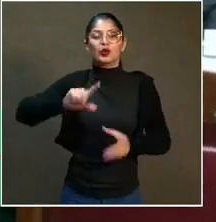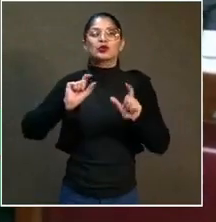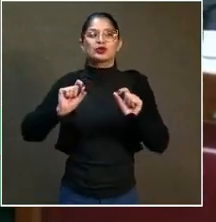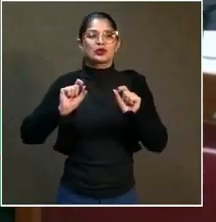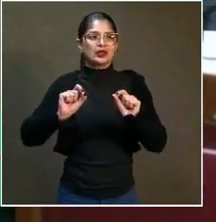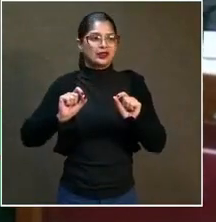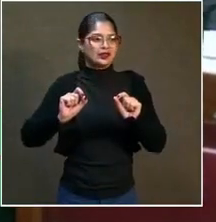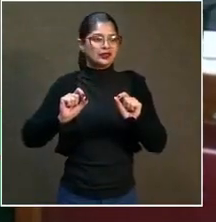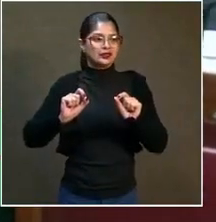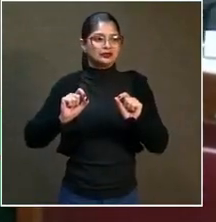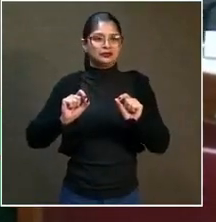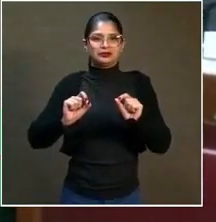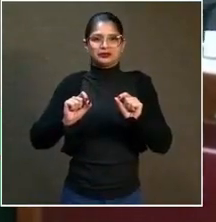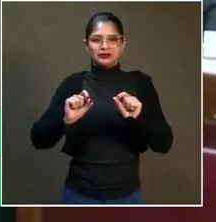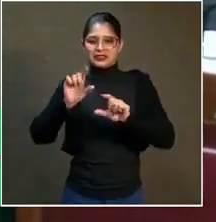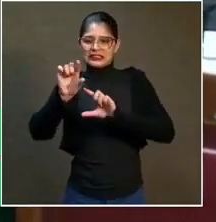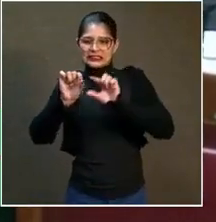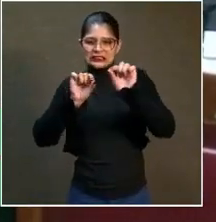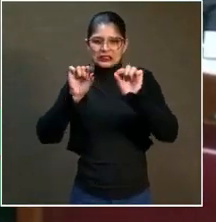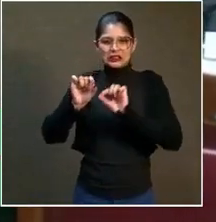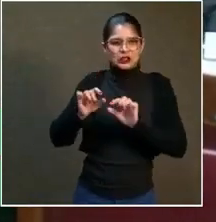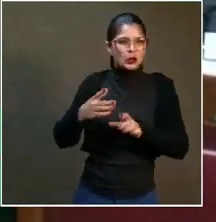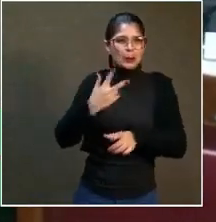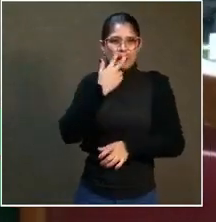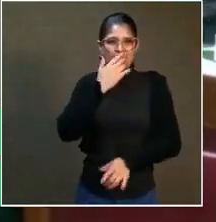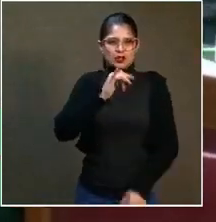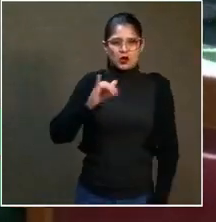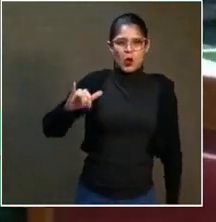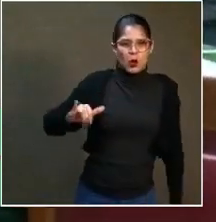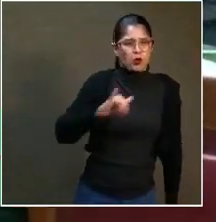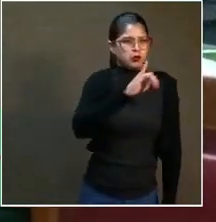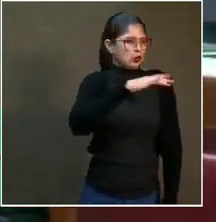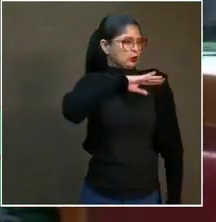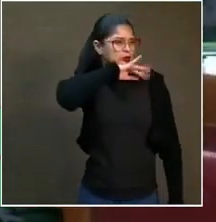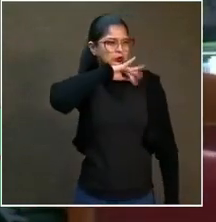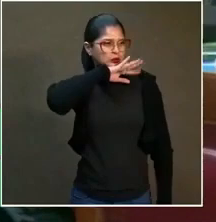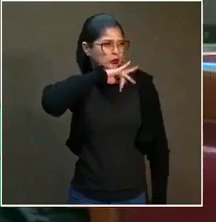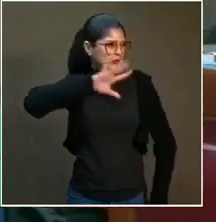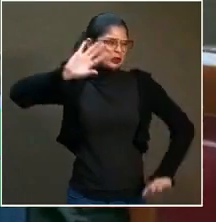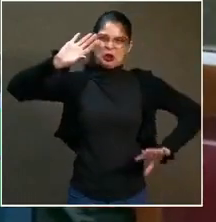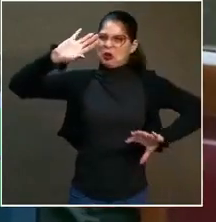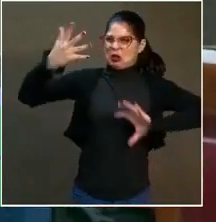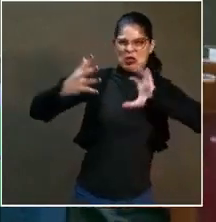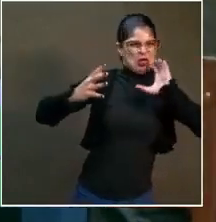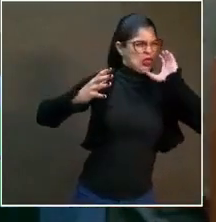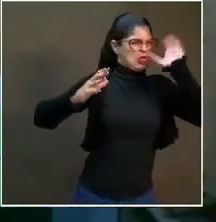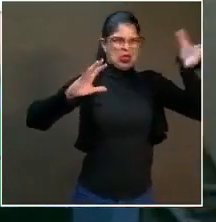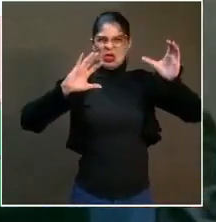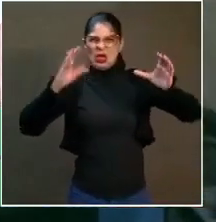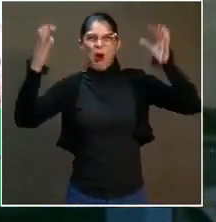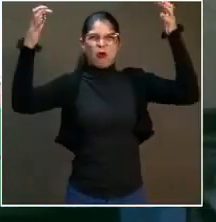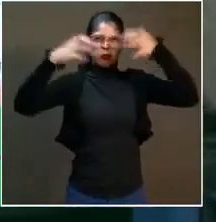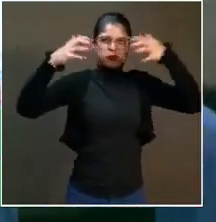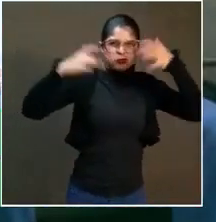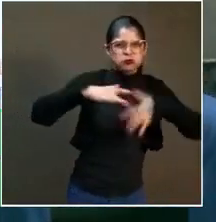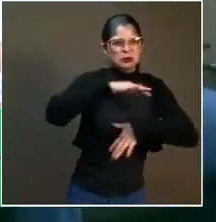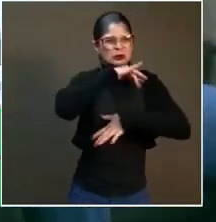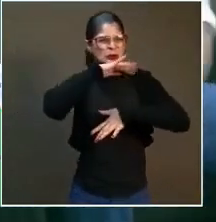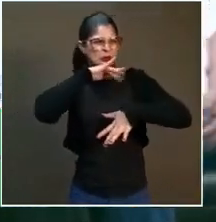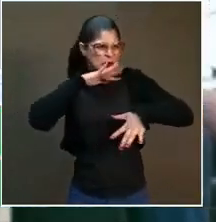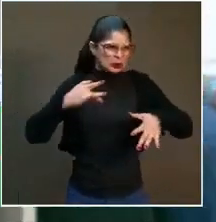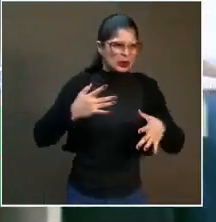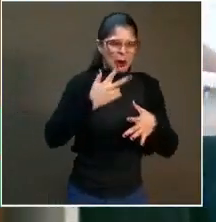para que peguem ali os piores voos, para que pegue tempos nebulosos, com aves